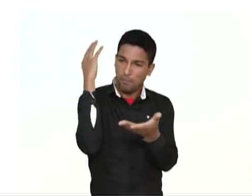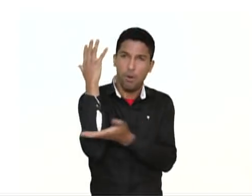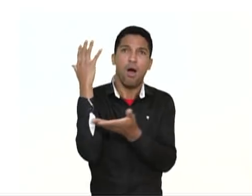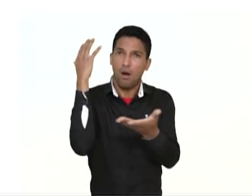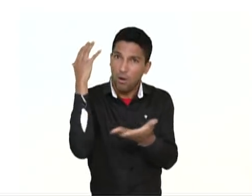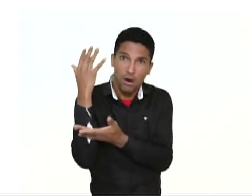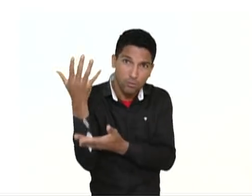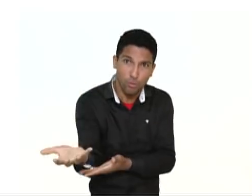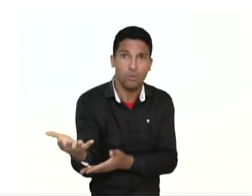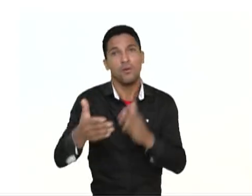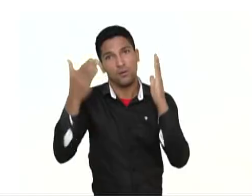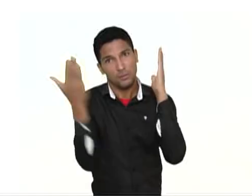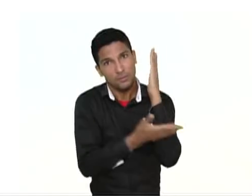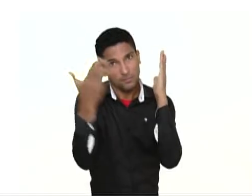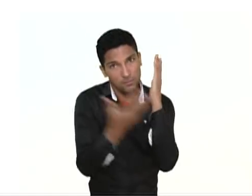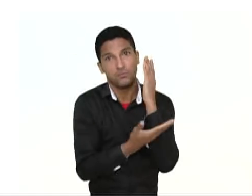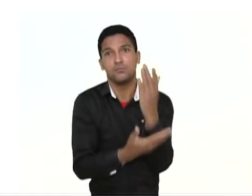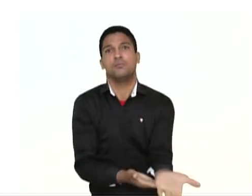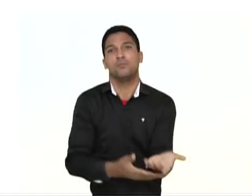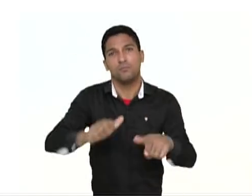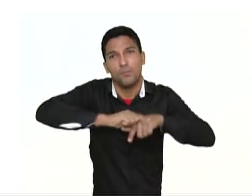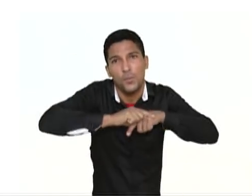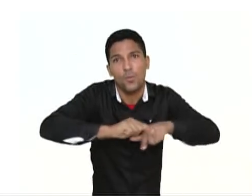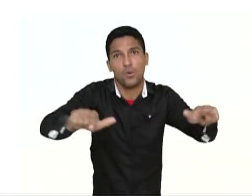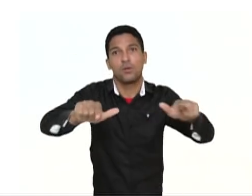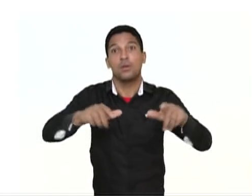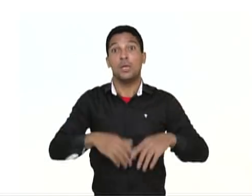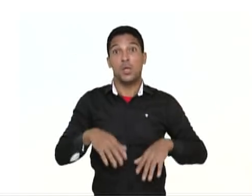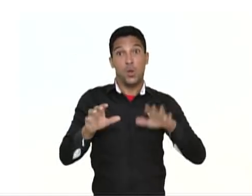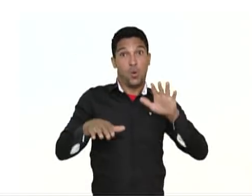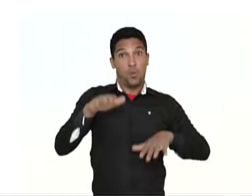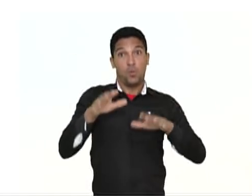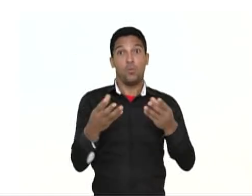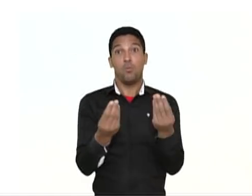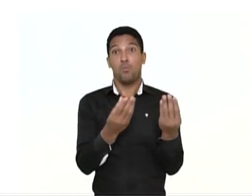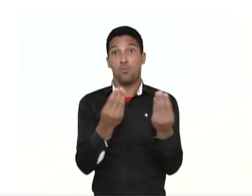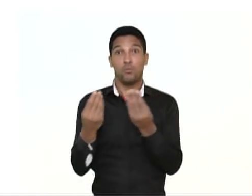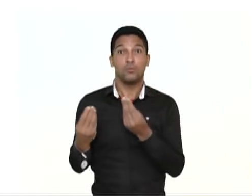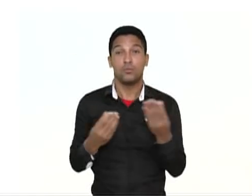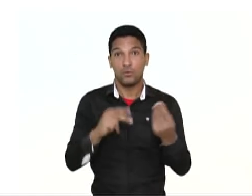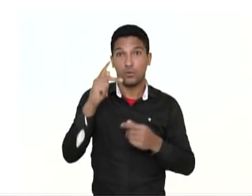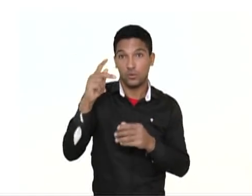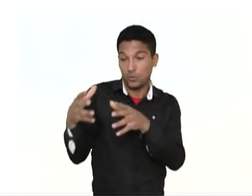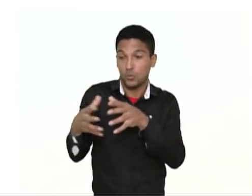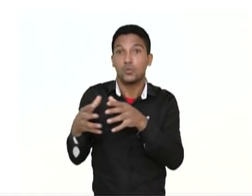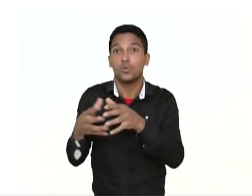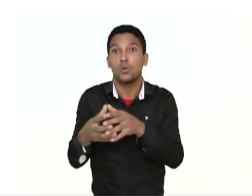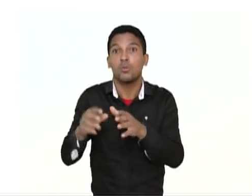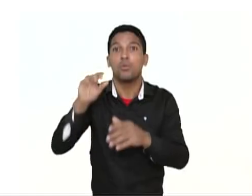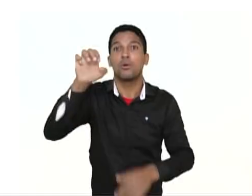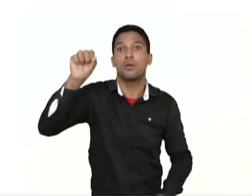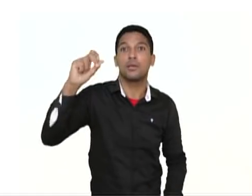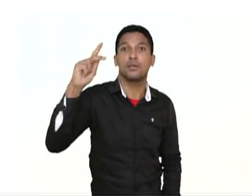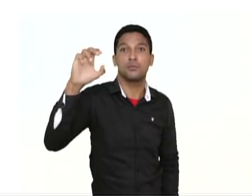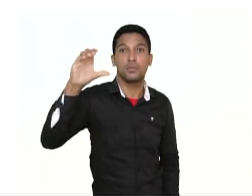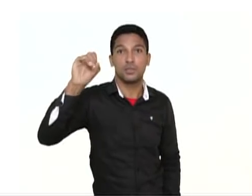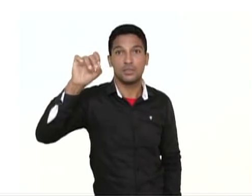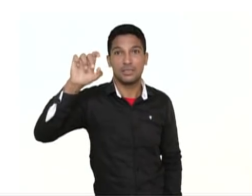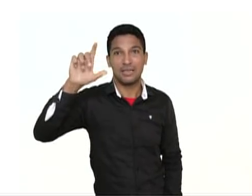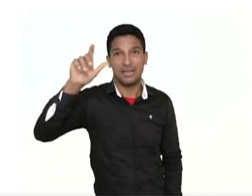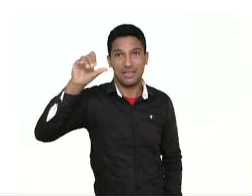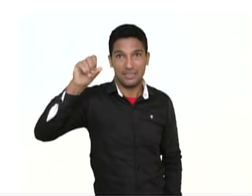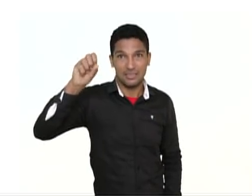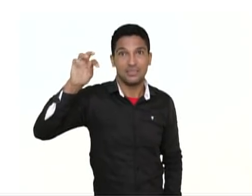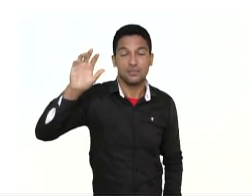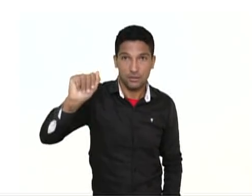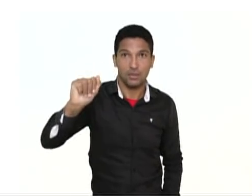muitos especialistas temem que a região possa ver uma repetição dos destrutivos incêndios florestais de agosto